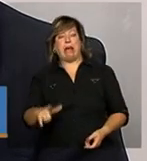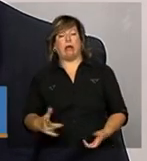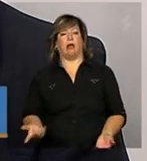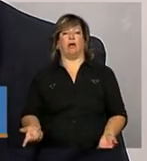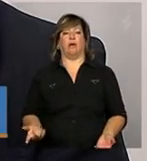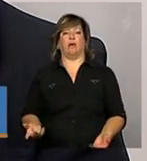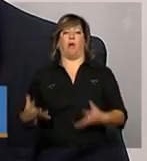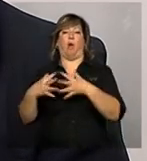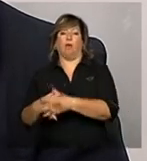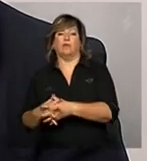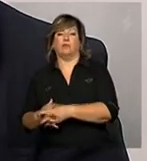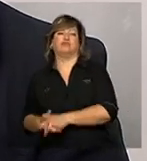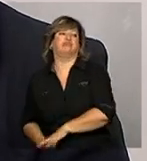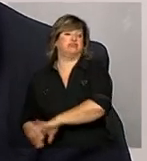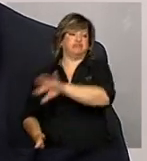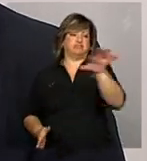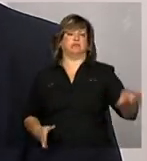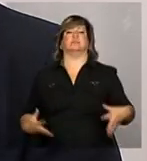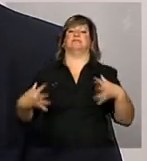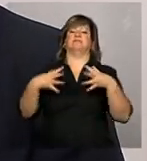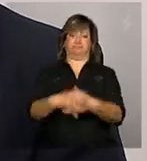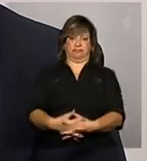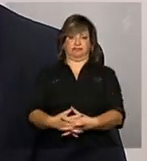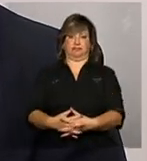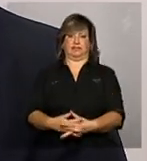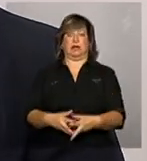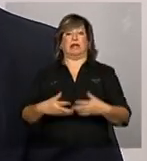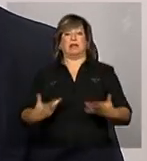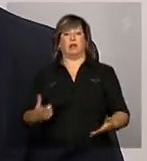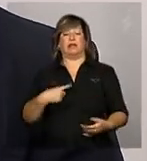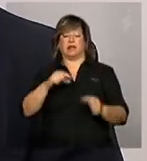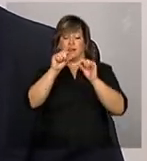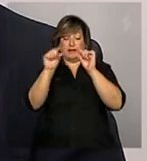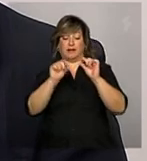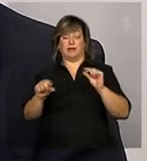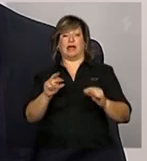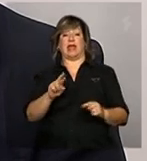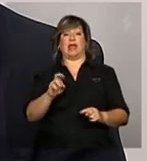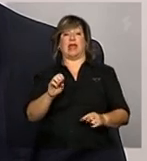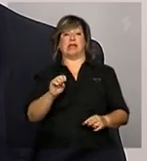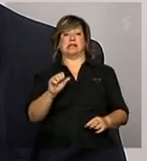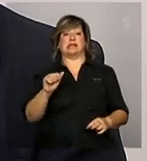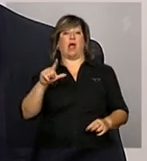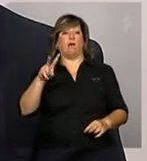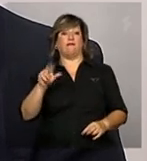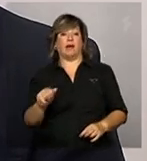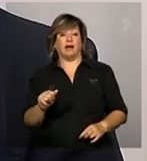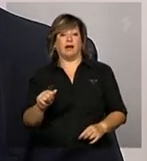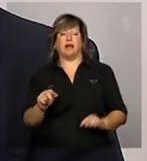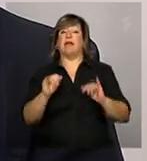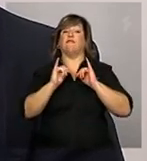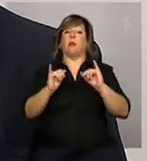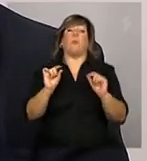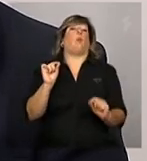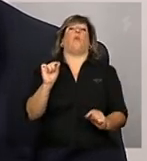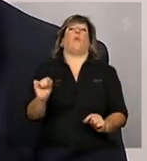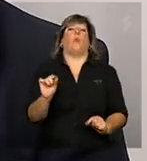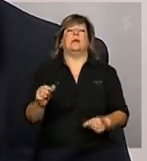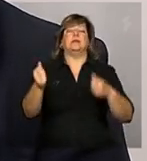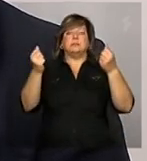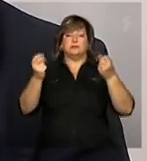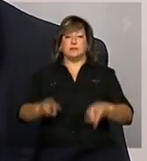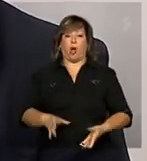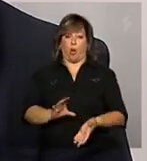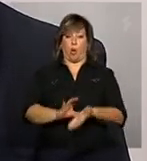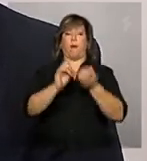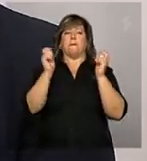comprometendo um todo, né? Exatamente. A gente criou um campo ressalva. Nesse campo ressalva, o Conselho pode aprovar